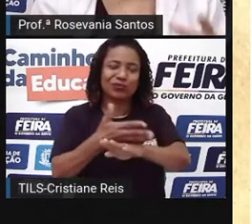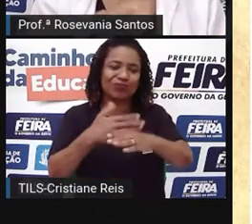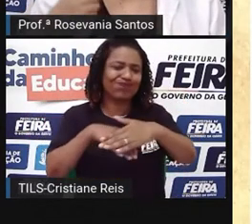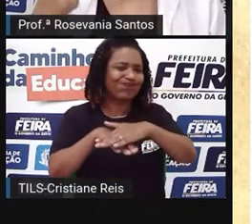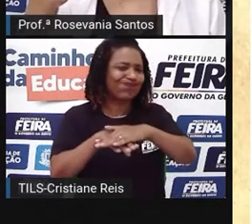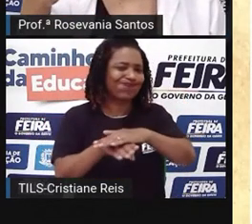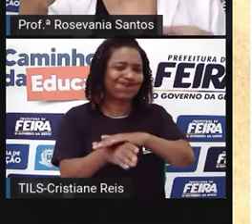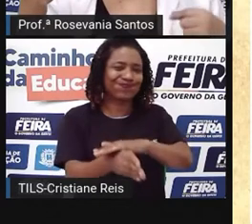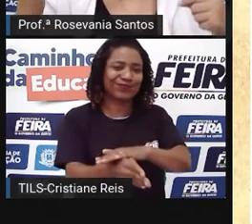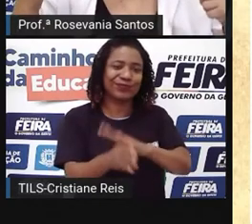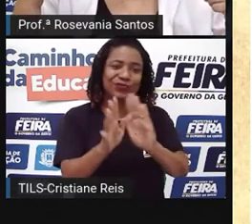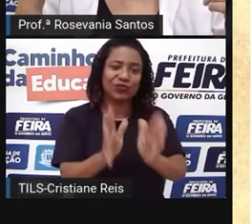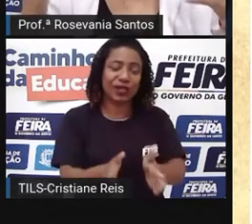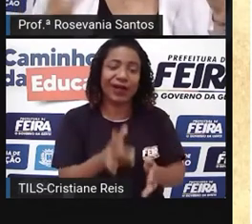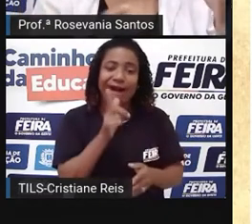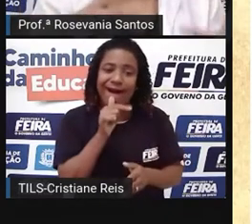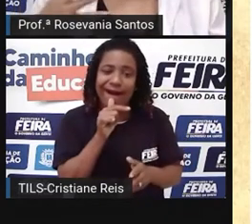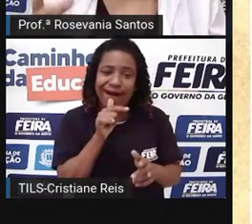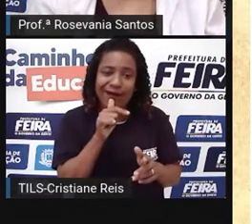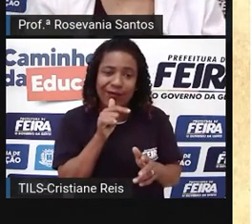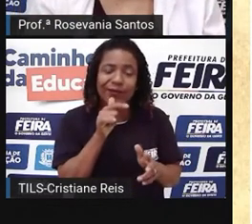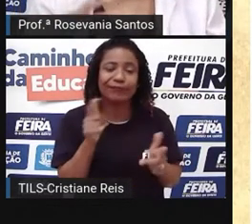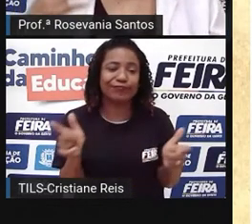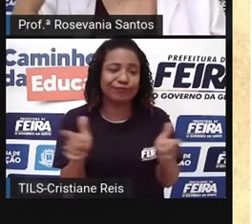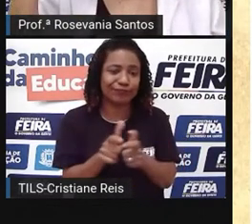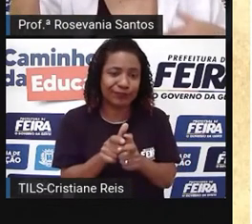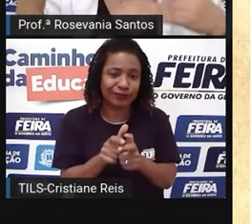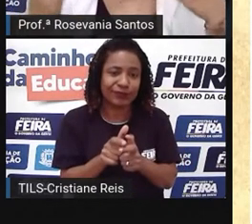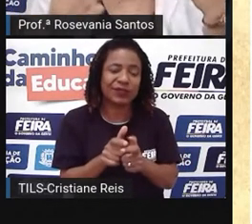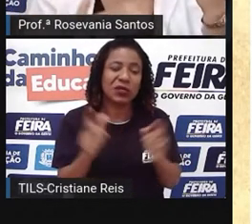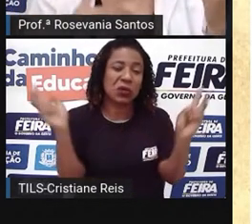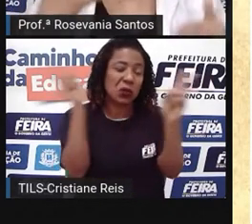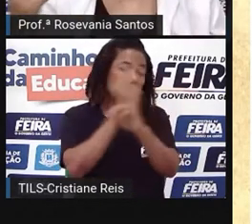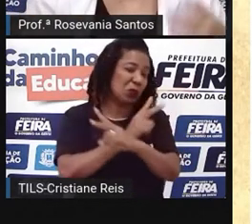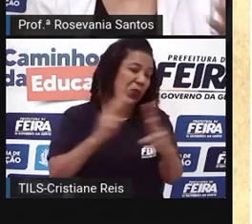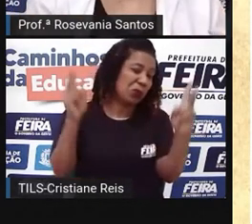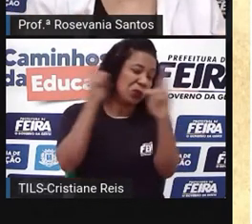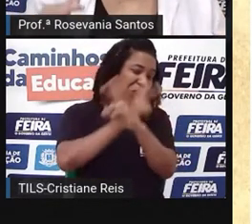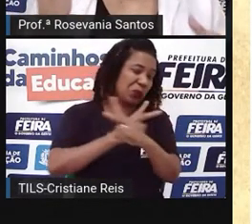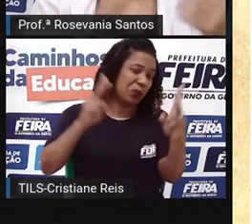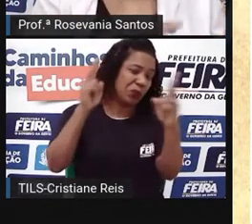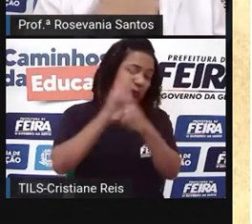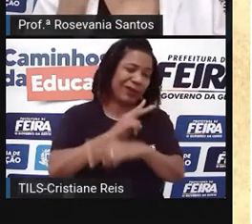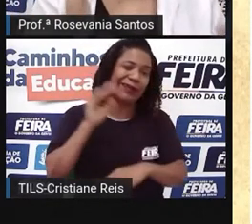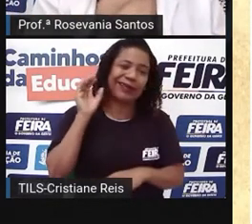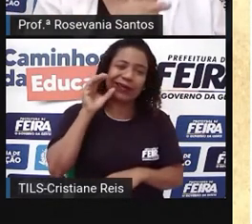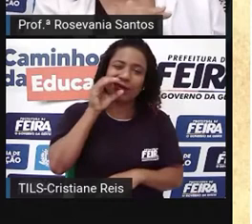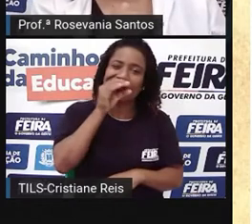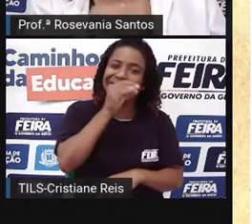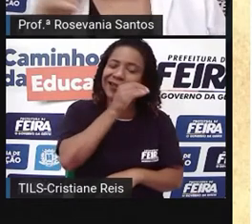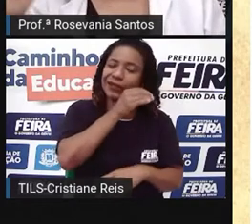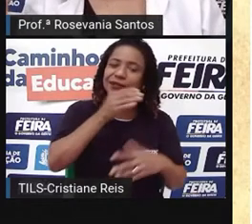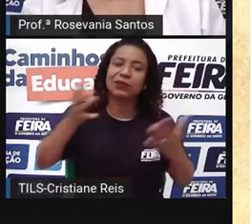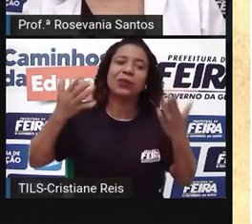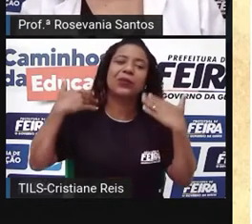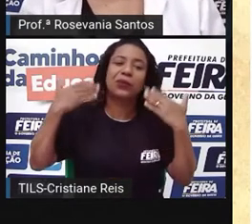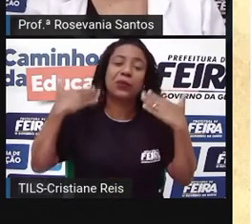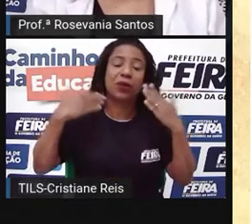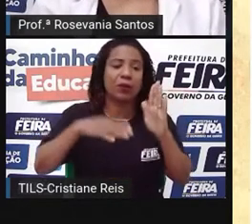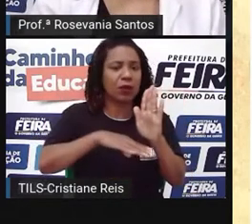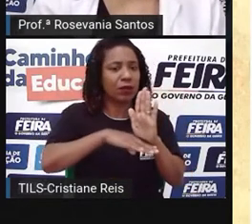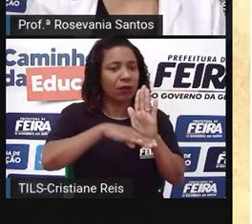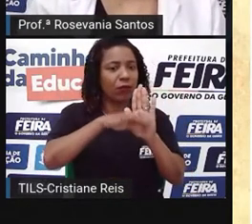de vegetação, é que sofre com esses ventos, com essas amplitudes térmicas, que é essa diferença entre a temperatura mais